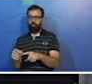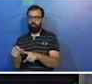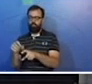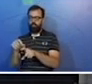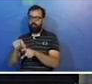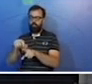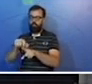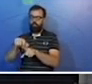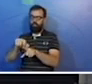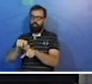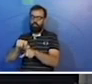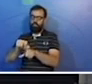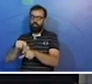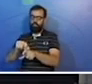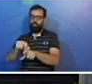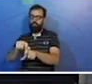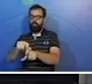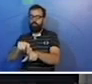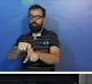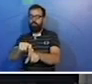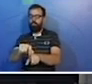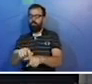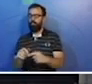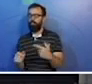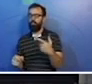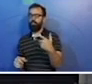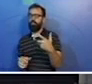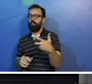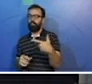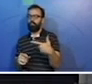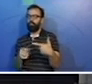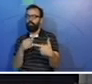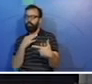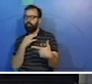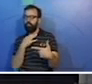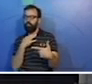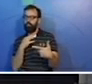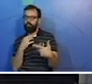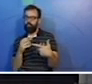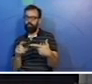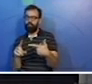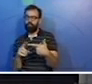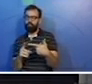que eu já vim para cá? Porque aqui nós já acabamos, nós já fizemos essa sequência, acabou